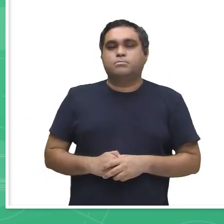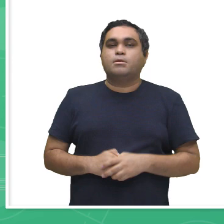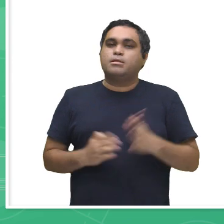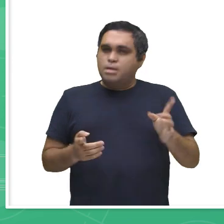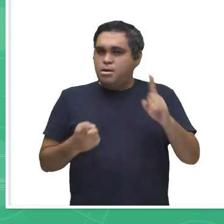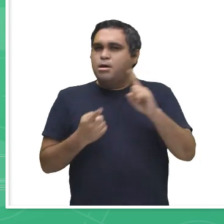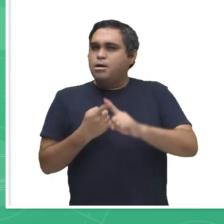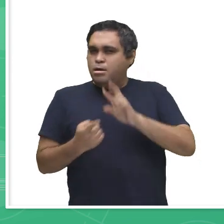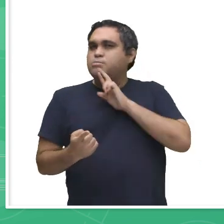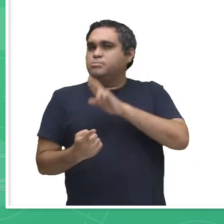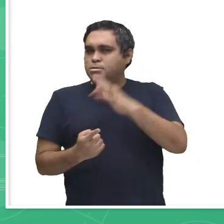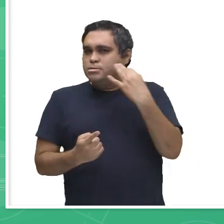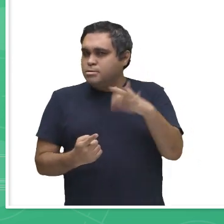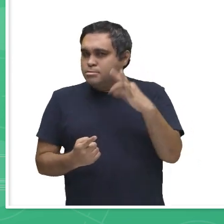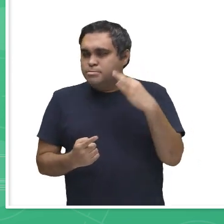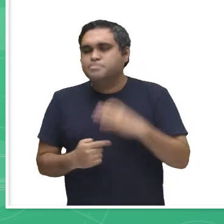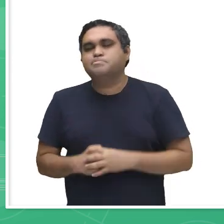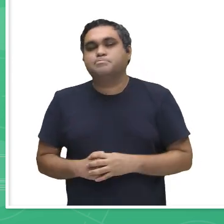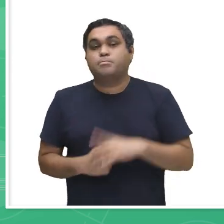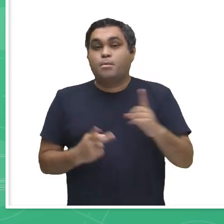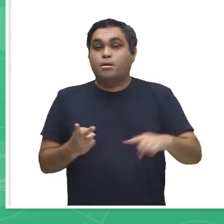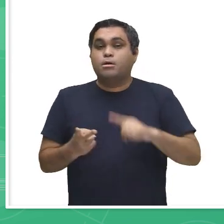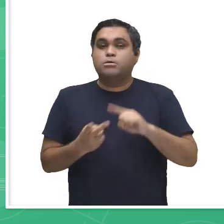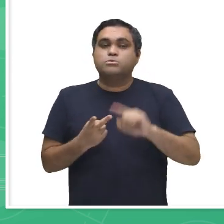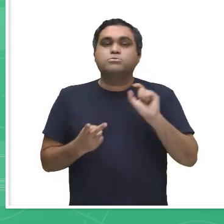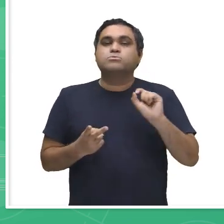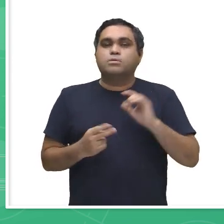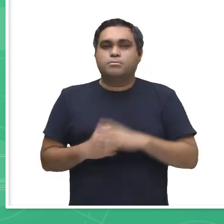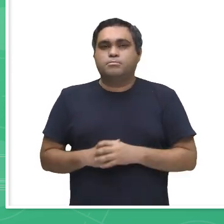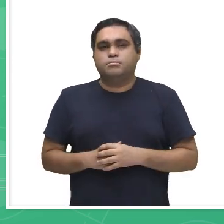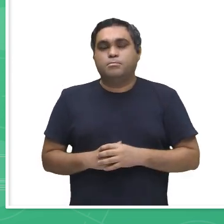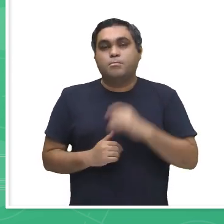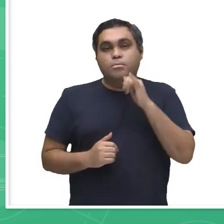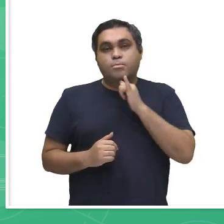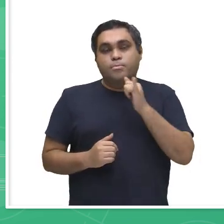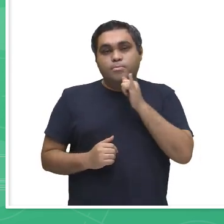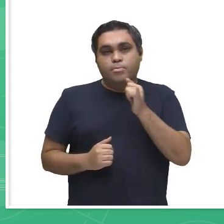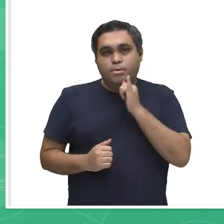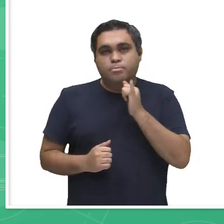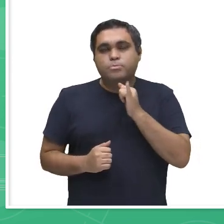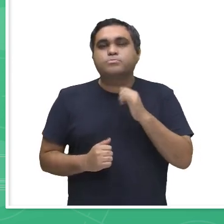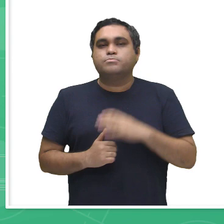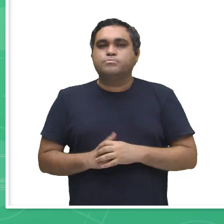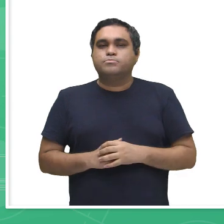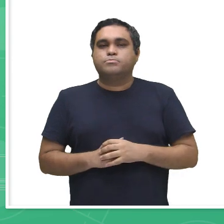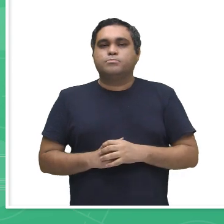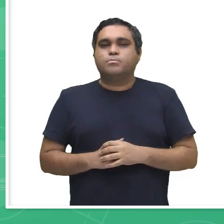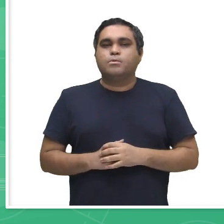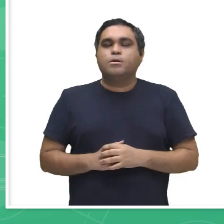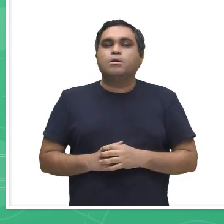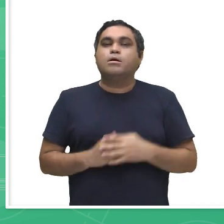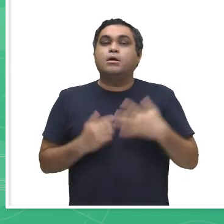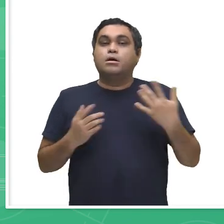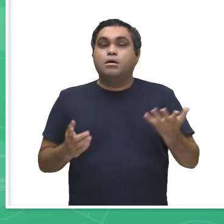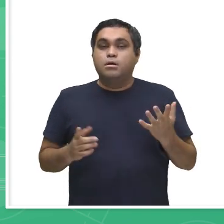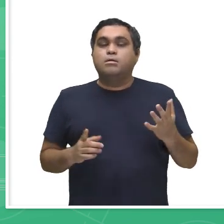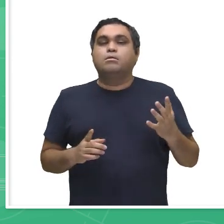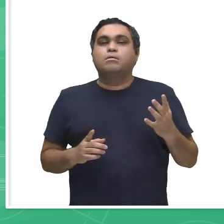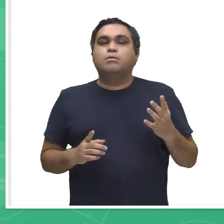né? A questão número 2, ela faz a seguinte pergunta: quais as